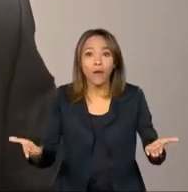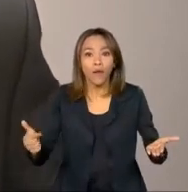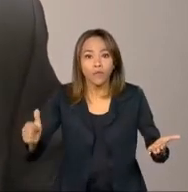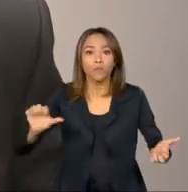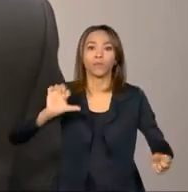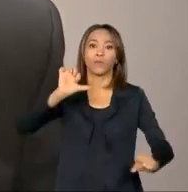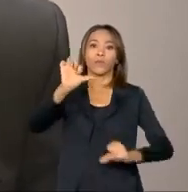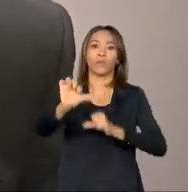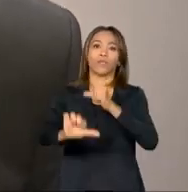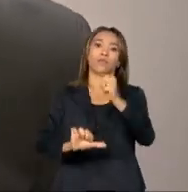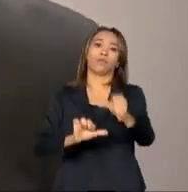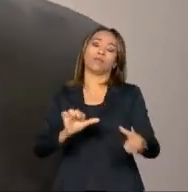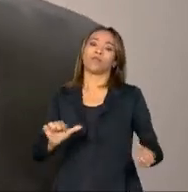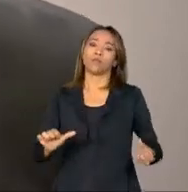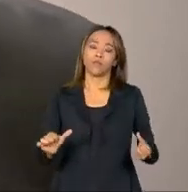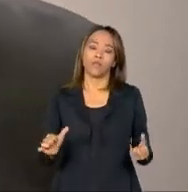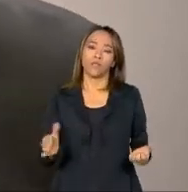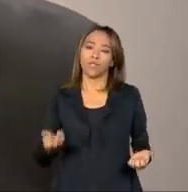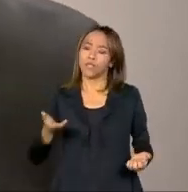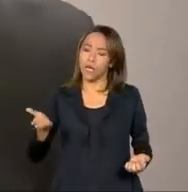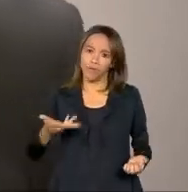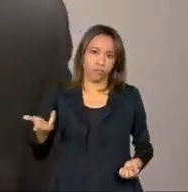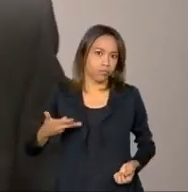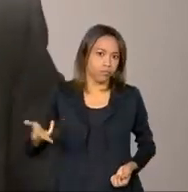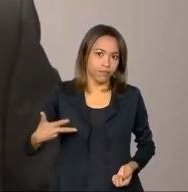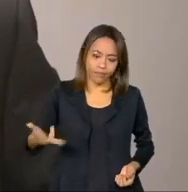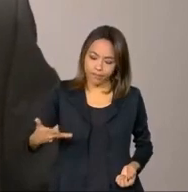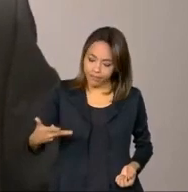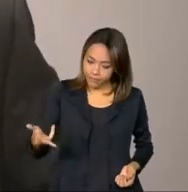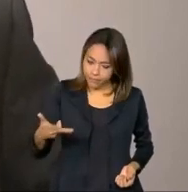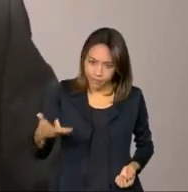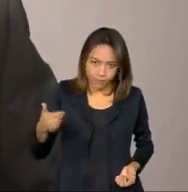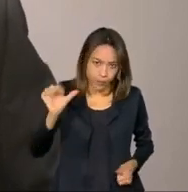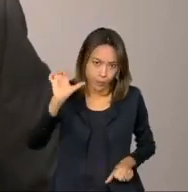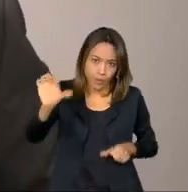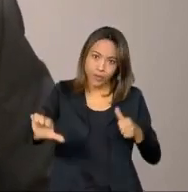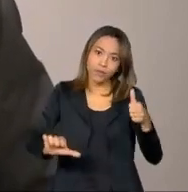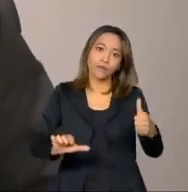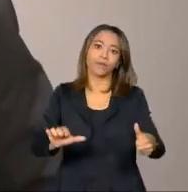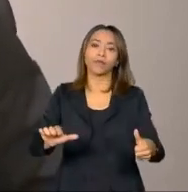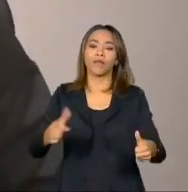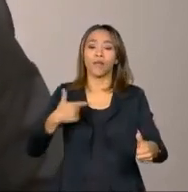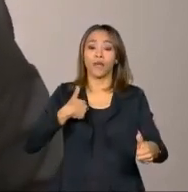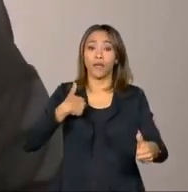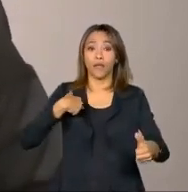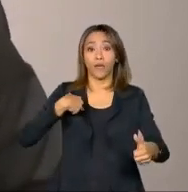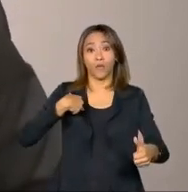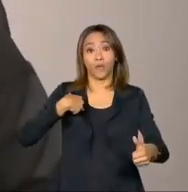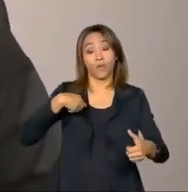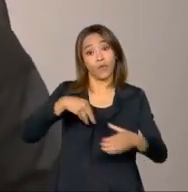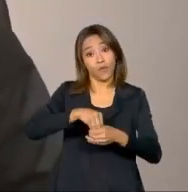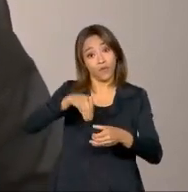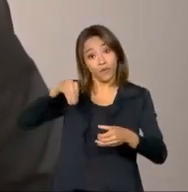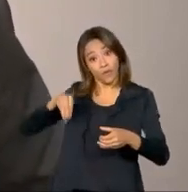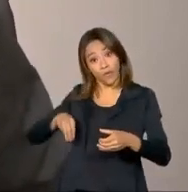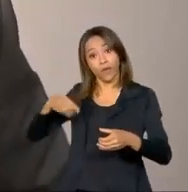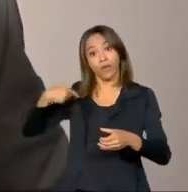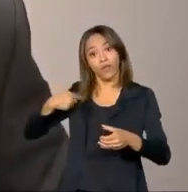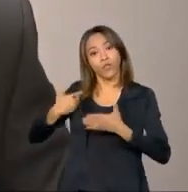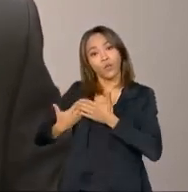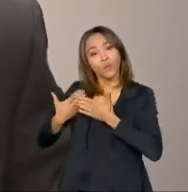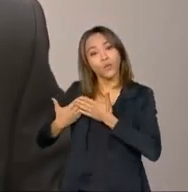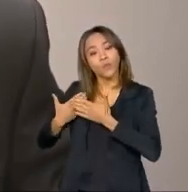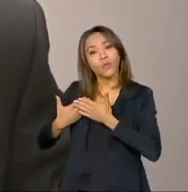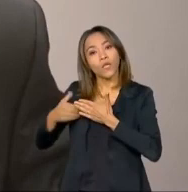da velocidade da mudança. Fiquei um pequeno período na Universidade de Harvard, nos Estados